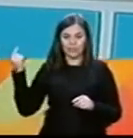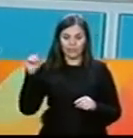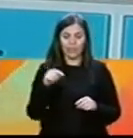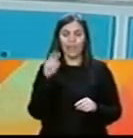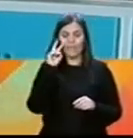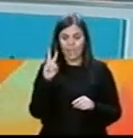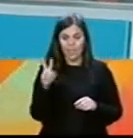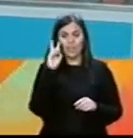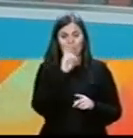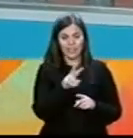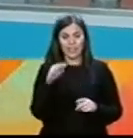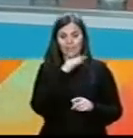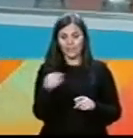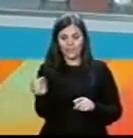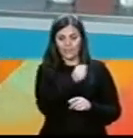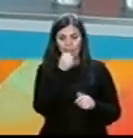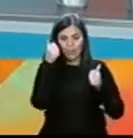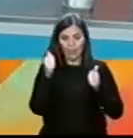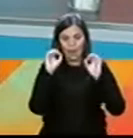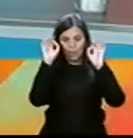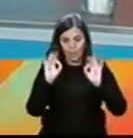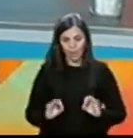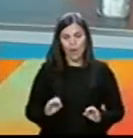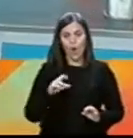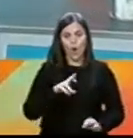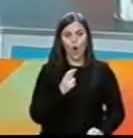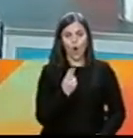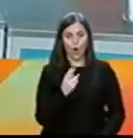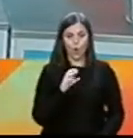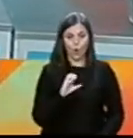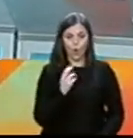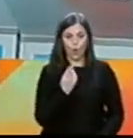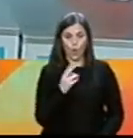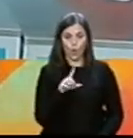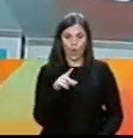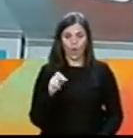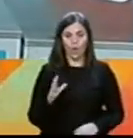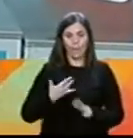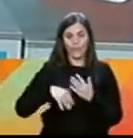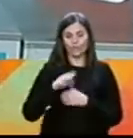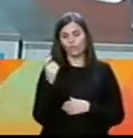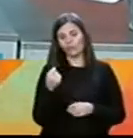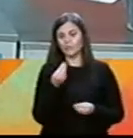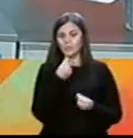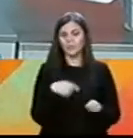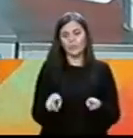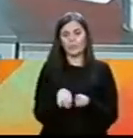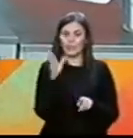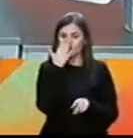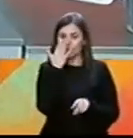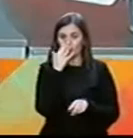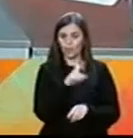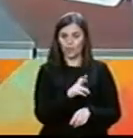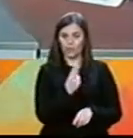bem sequinha, com várias dicas. A rúcula. Pode ser a mistura um bocadinho ao gosto de... A rúcula que está